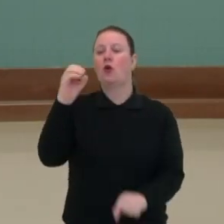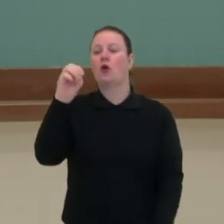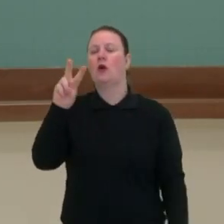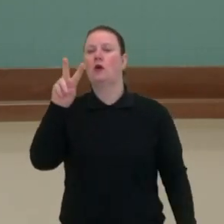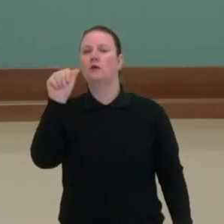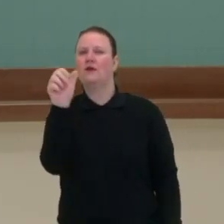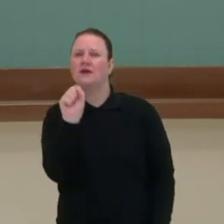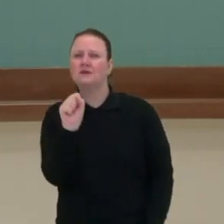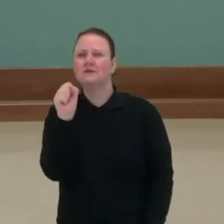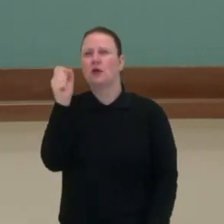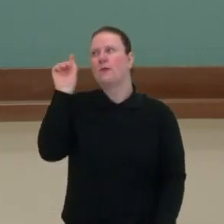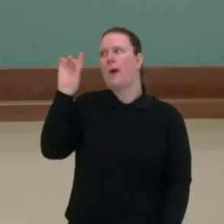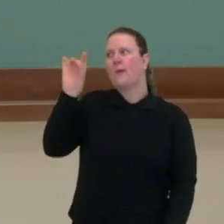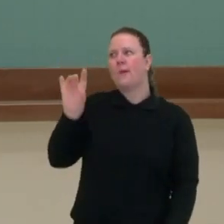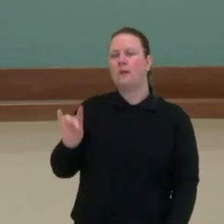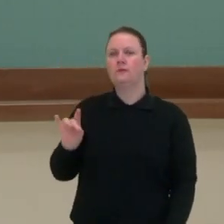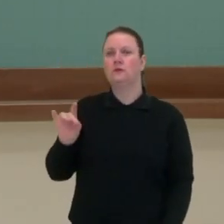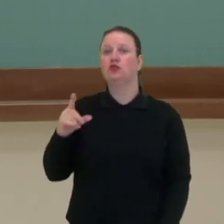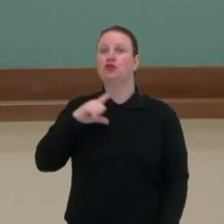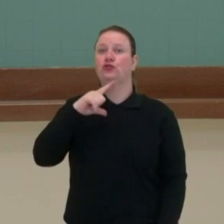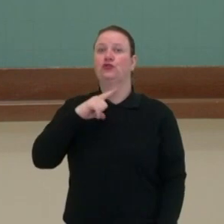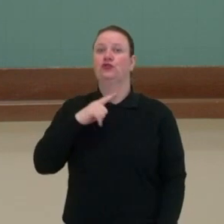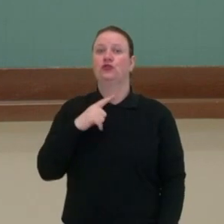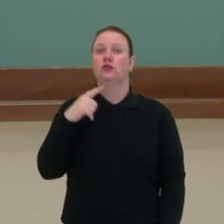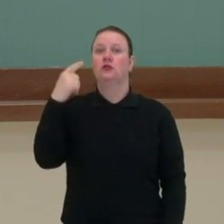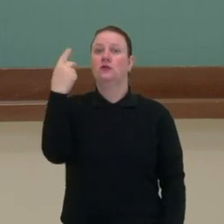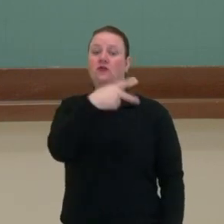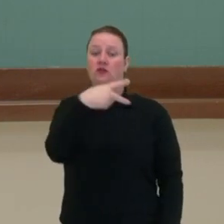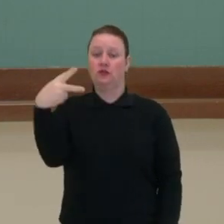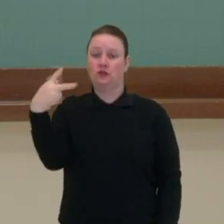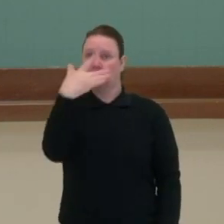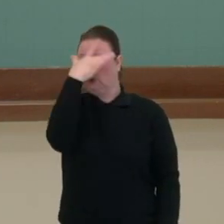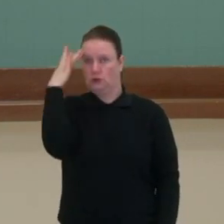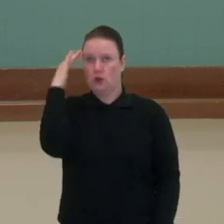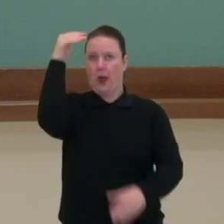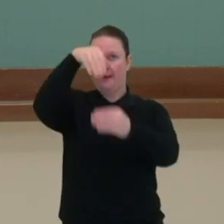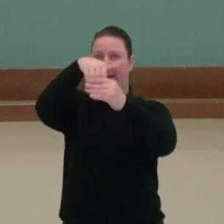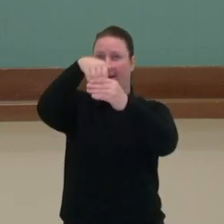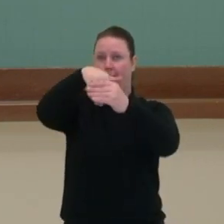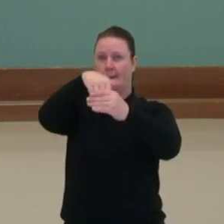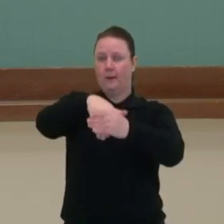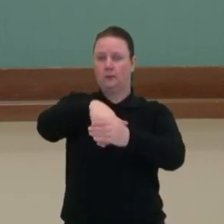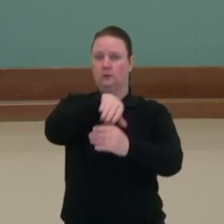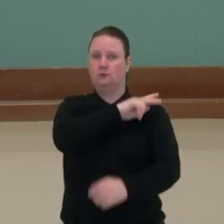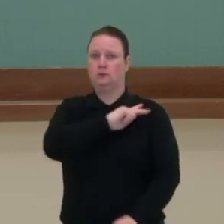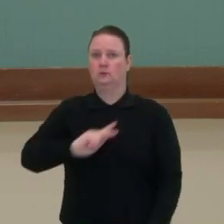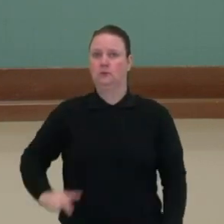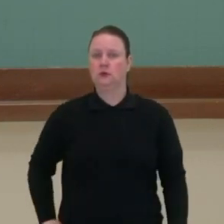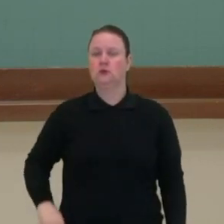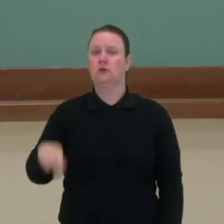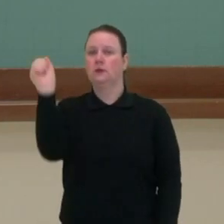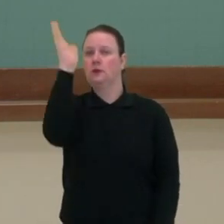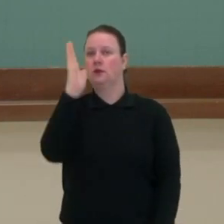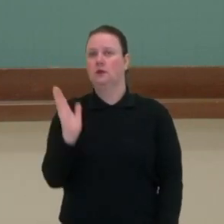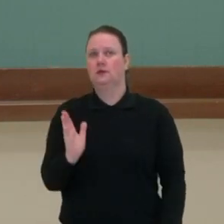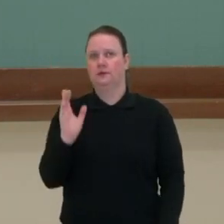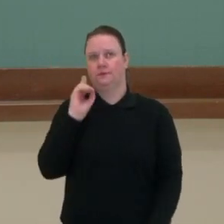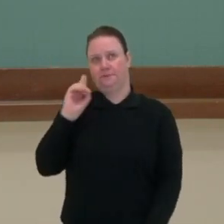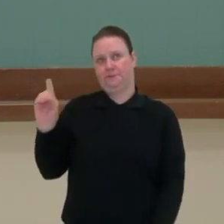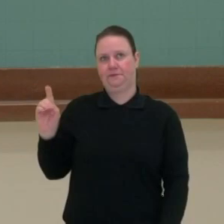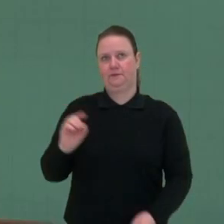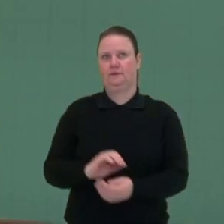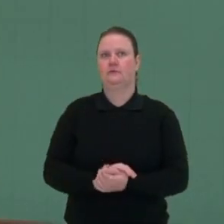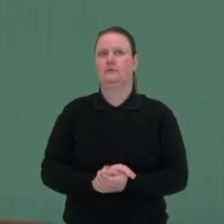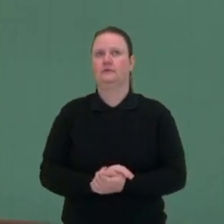PSDB. Então, entre as 22 candidaturas, mais 22 candidatos a presidente no Brasil em